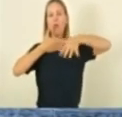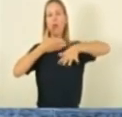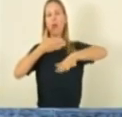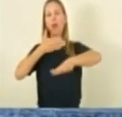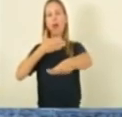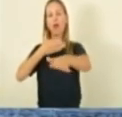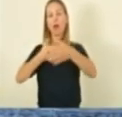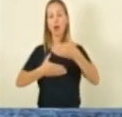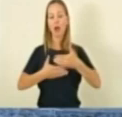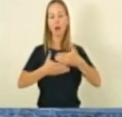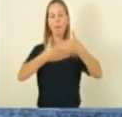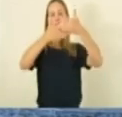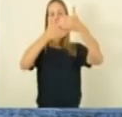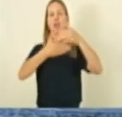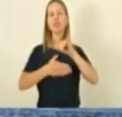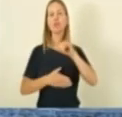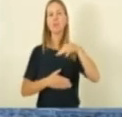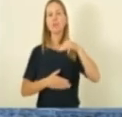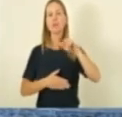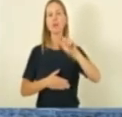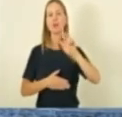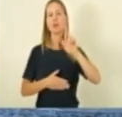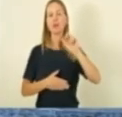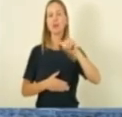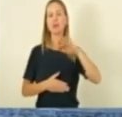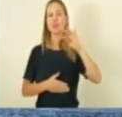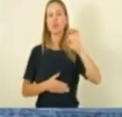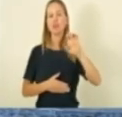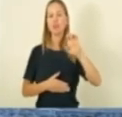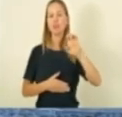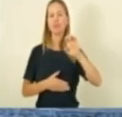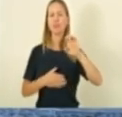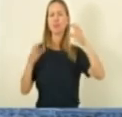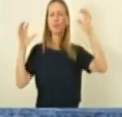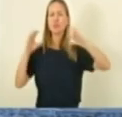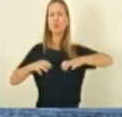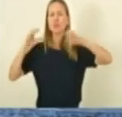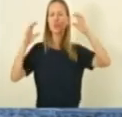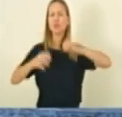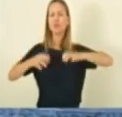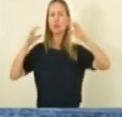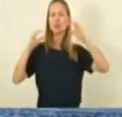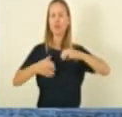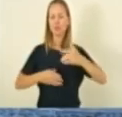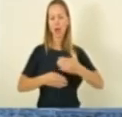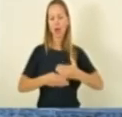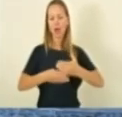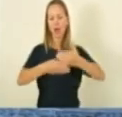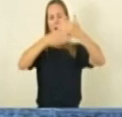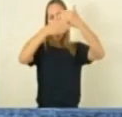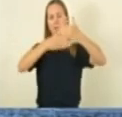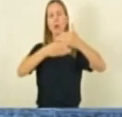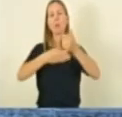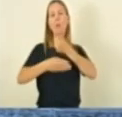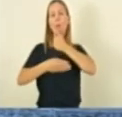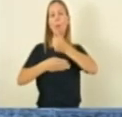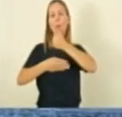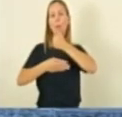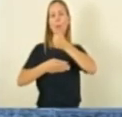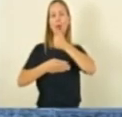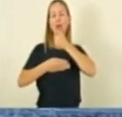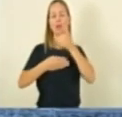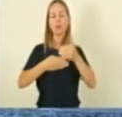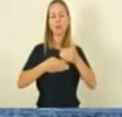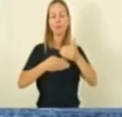do imigrante? A água está indo embora, tanta chuva. Daqui uns dias, daqui uns tempos, uns